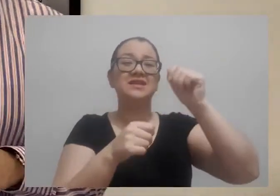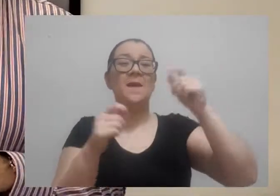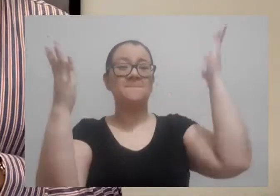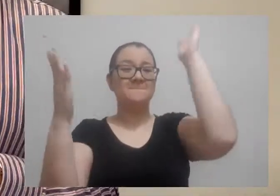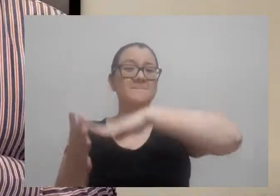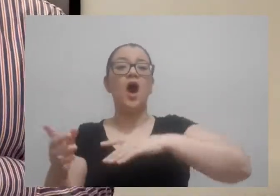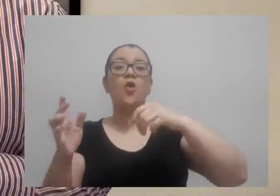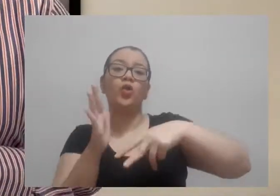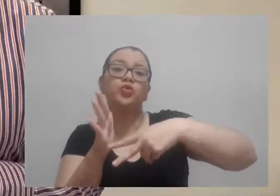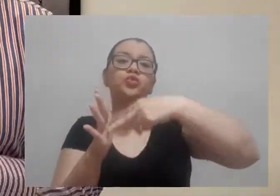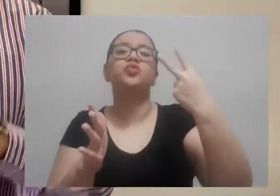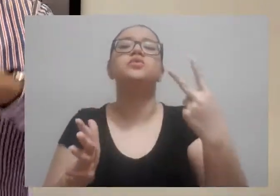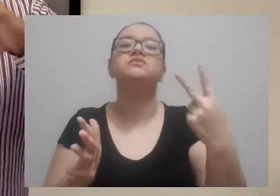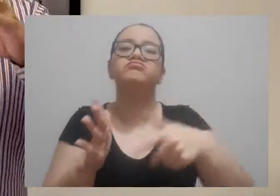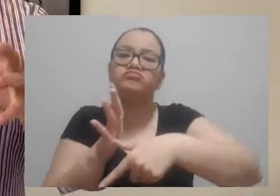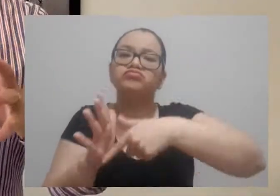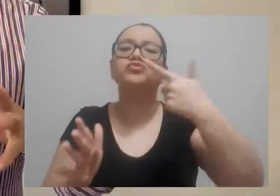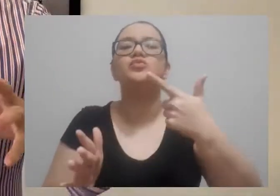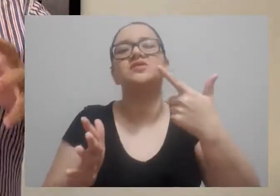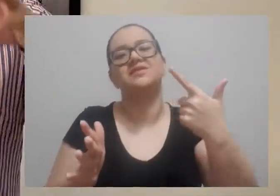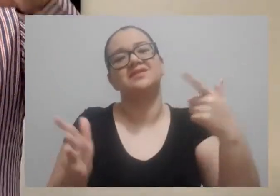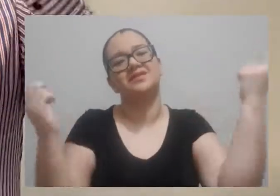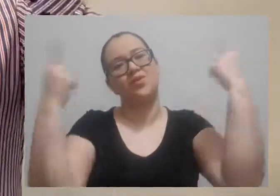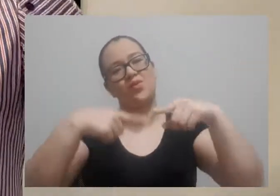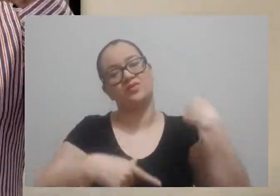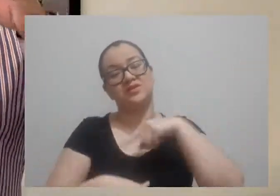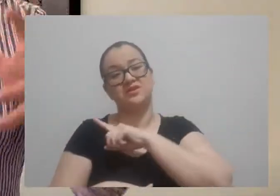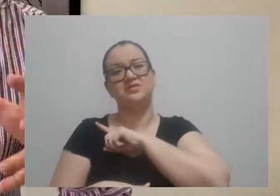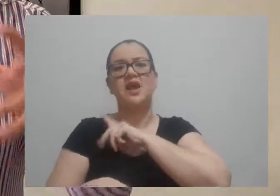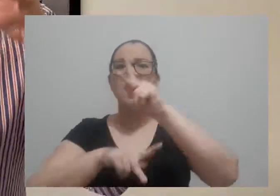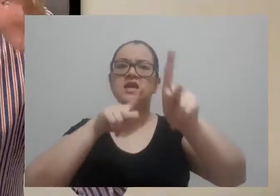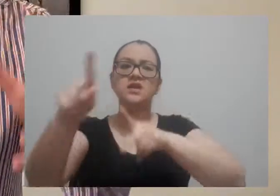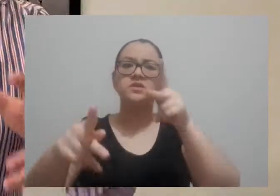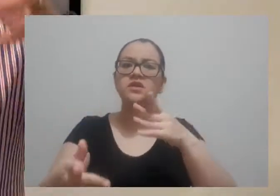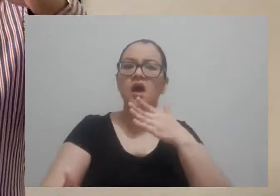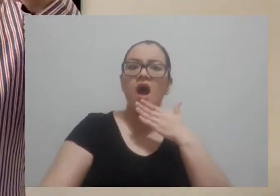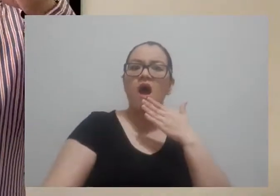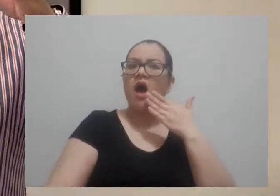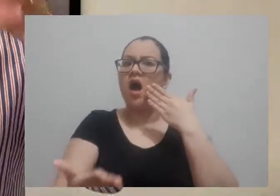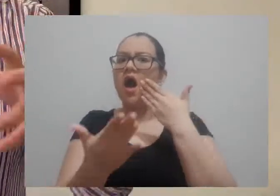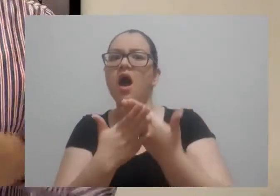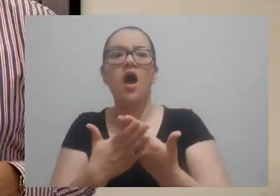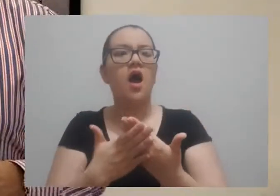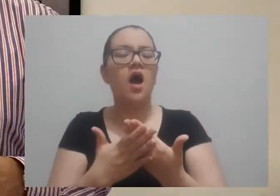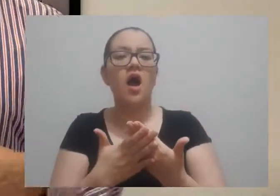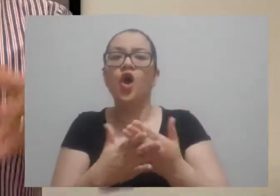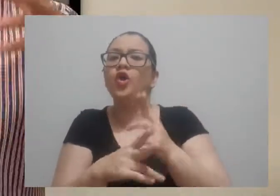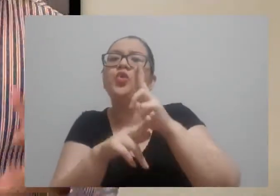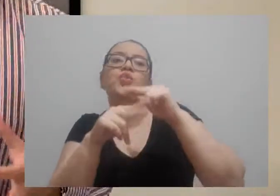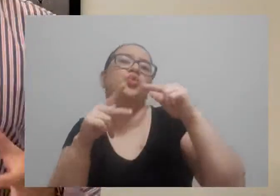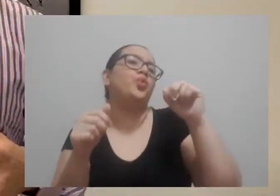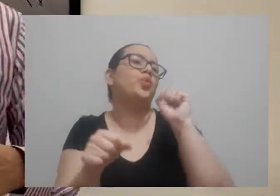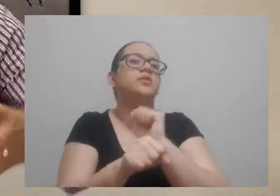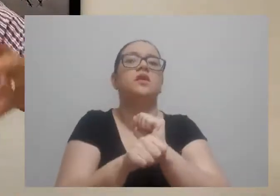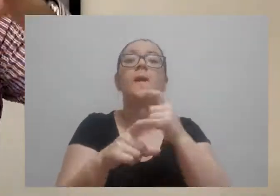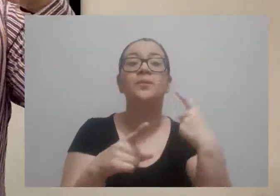ele realiza o inesperado. Por quê? Por causa da graça de Deus que está sobre ele. A